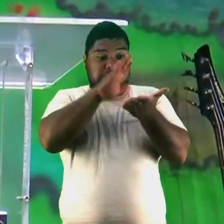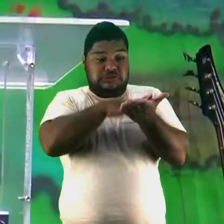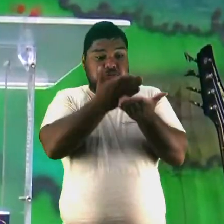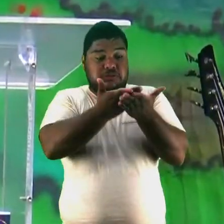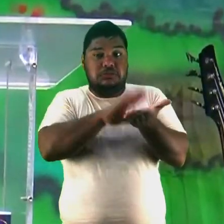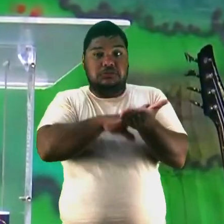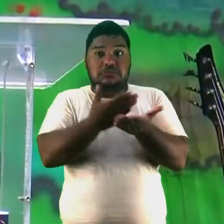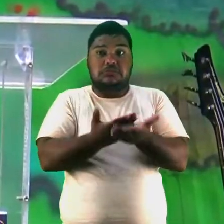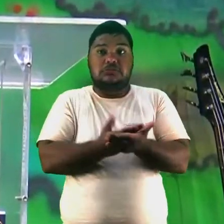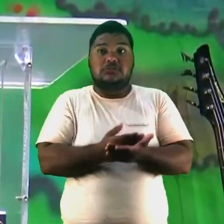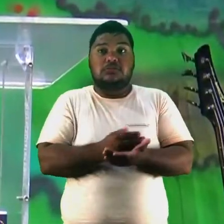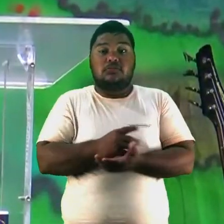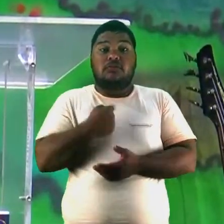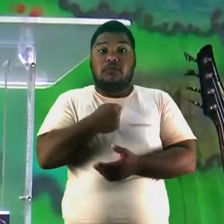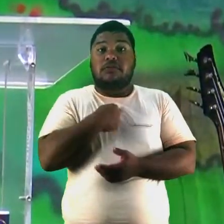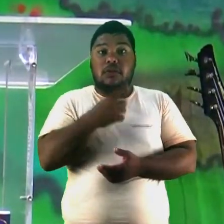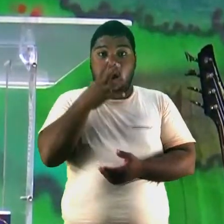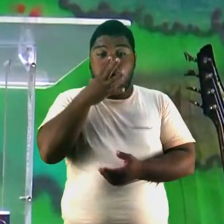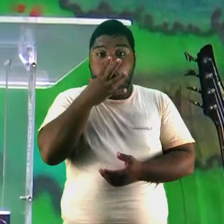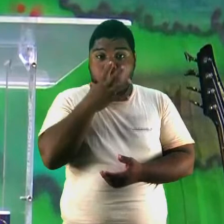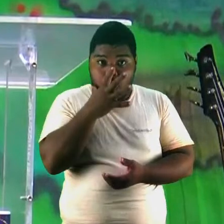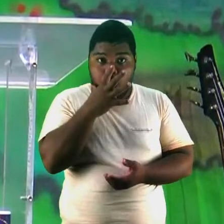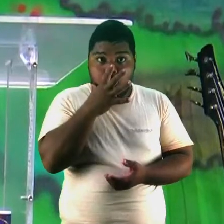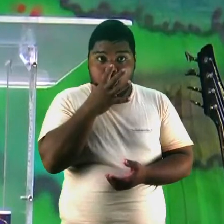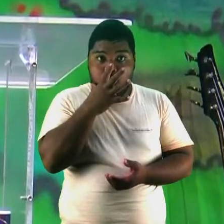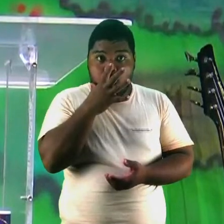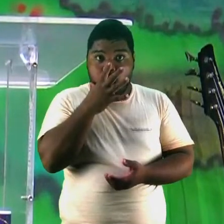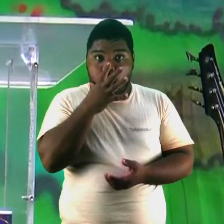simultânea. Eu fiquei impressionado com a capacidade do menino.